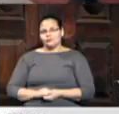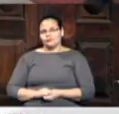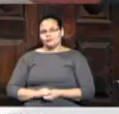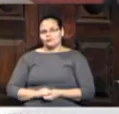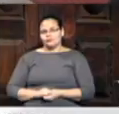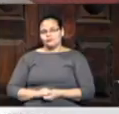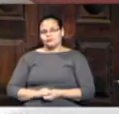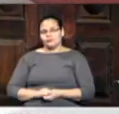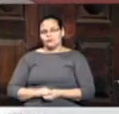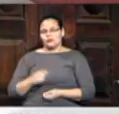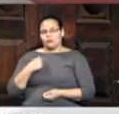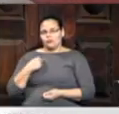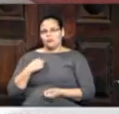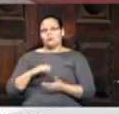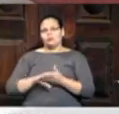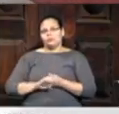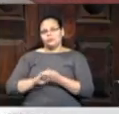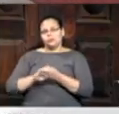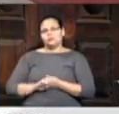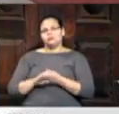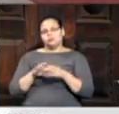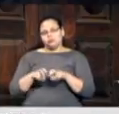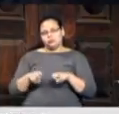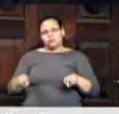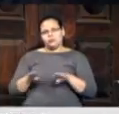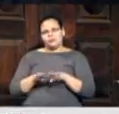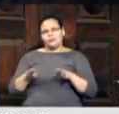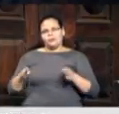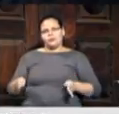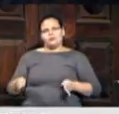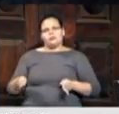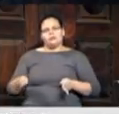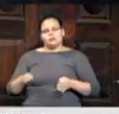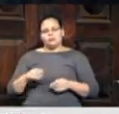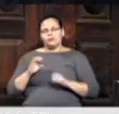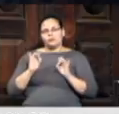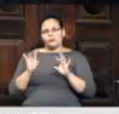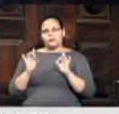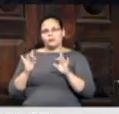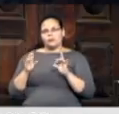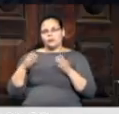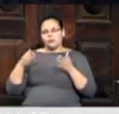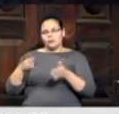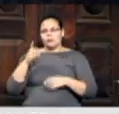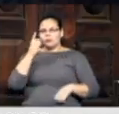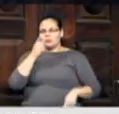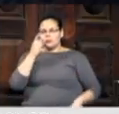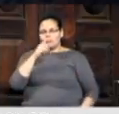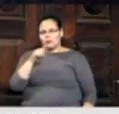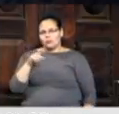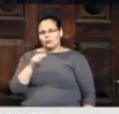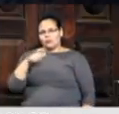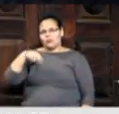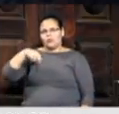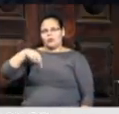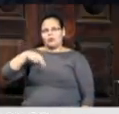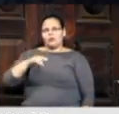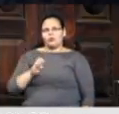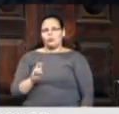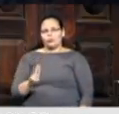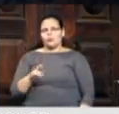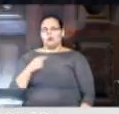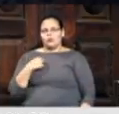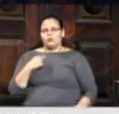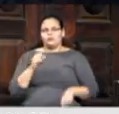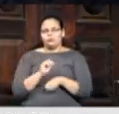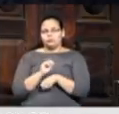Eu antes também cumprimento a mesa, que abrilhanta essa solenidade, em especial o deputado Zaqueu Teixeira, que